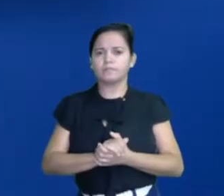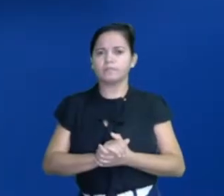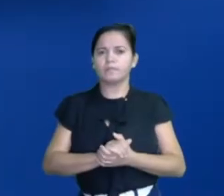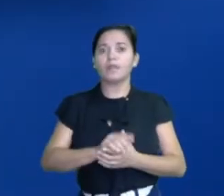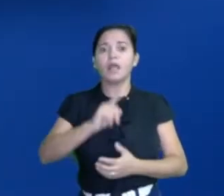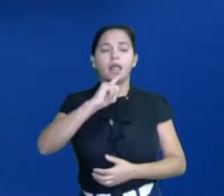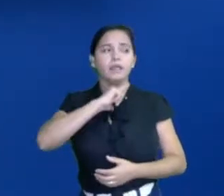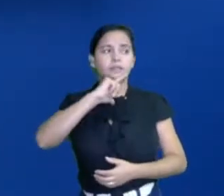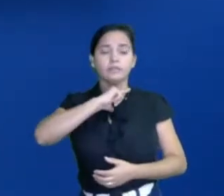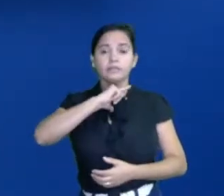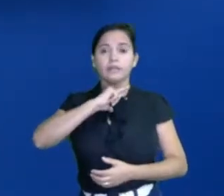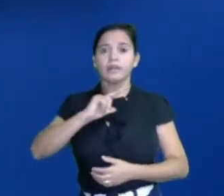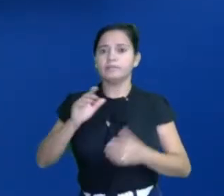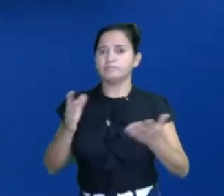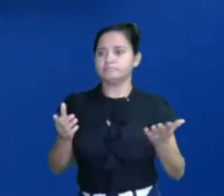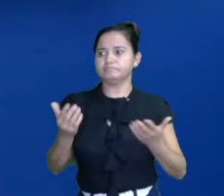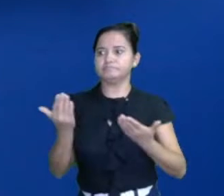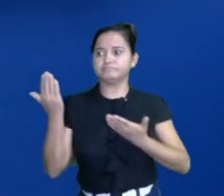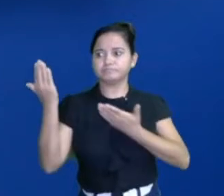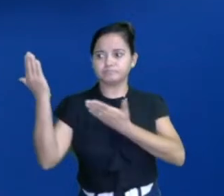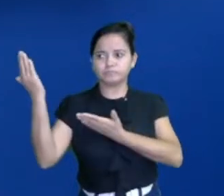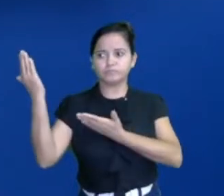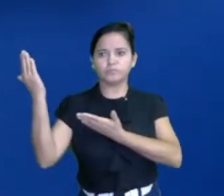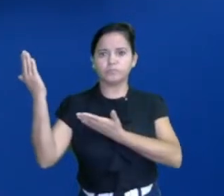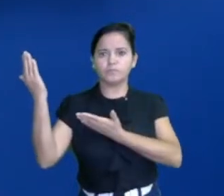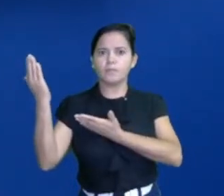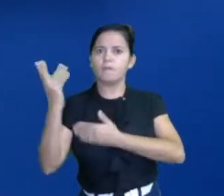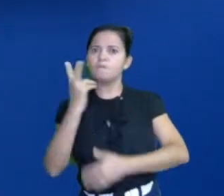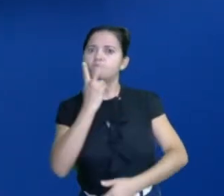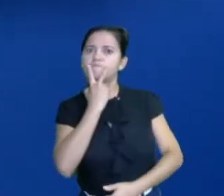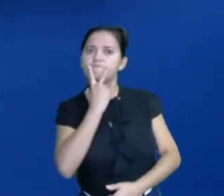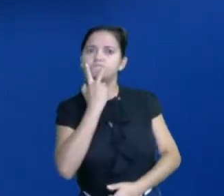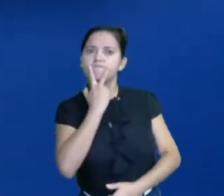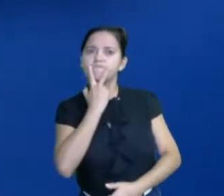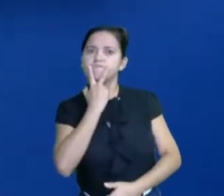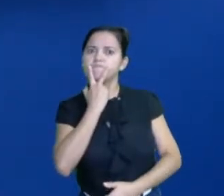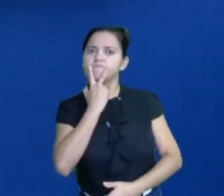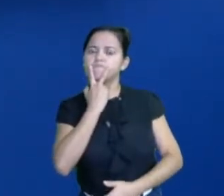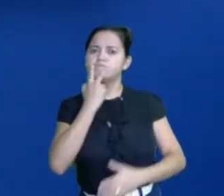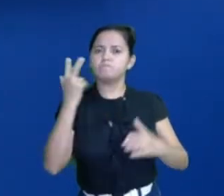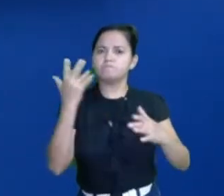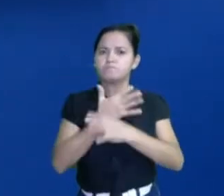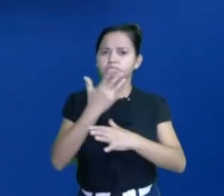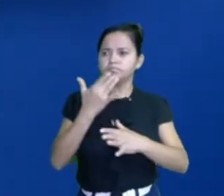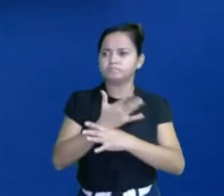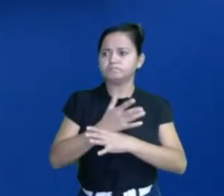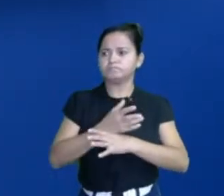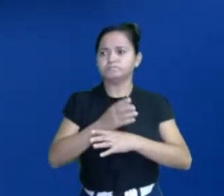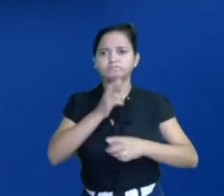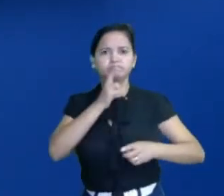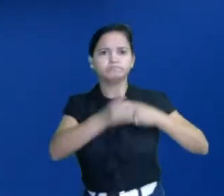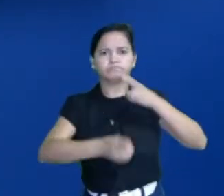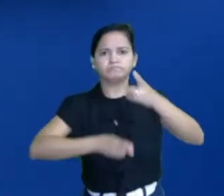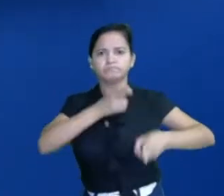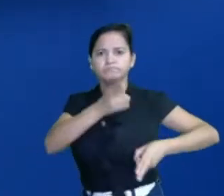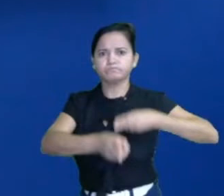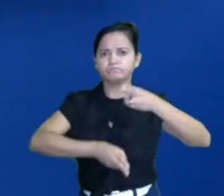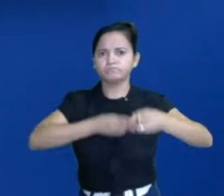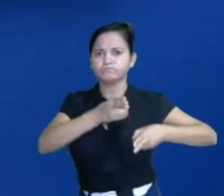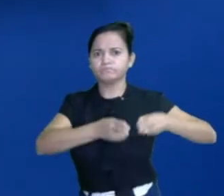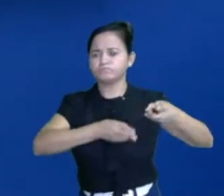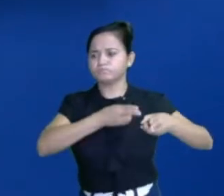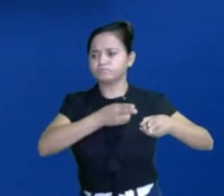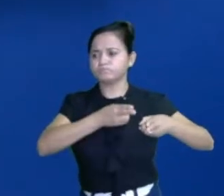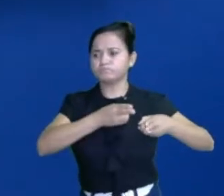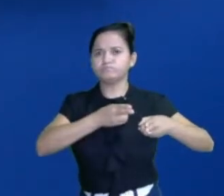Como patrimônio histórico, nós temos aqui, ó, aqui em Vitória de Santo Antão, o conjunto ferroviário. A gente tem